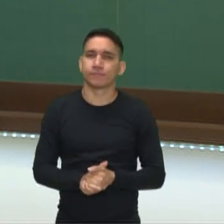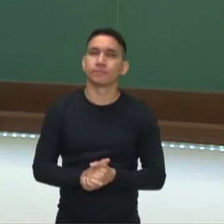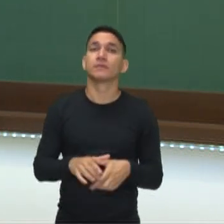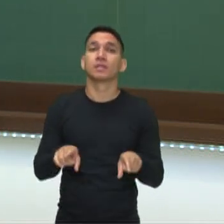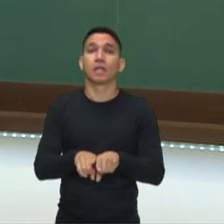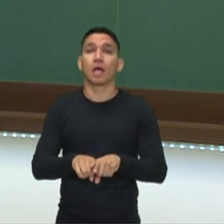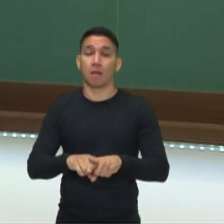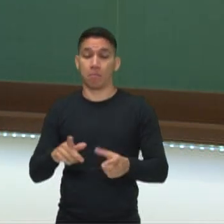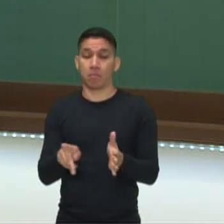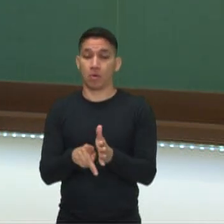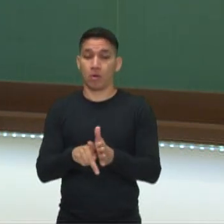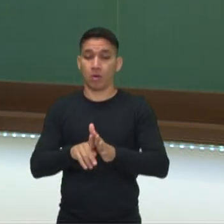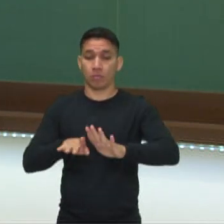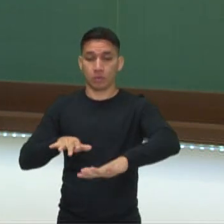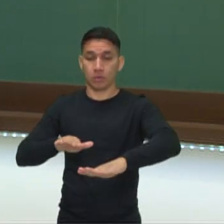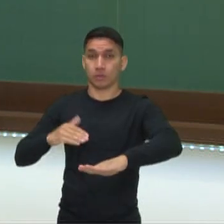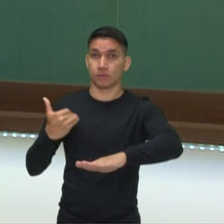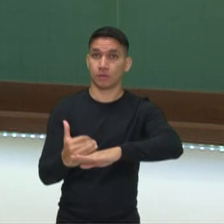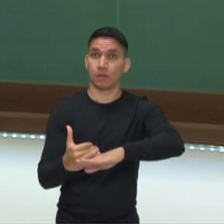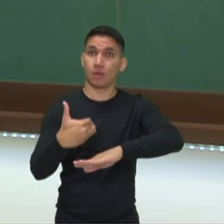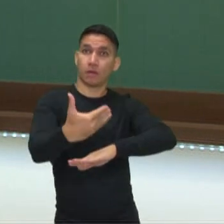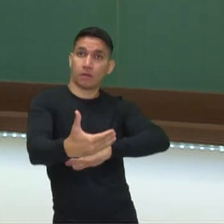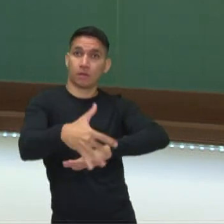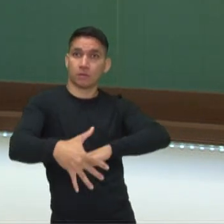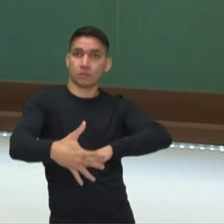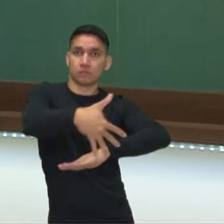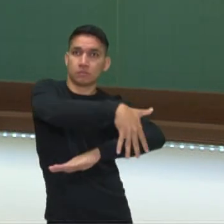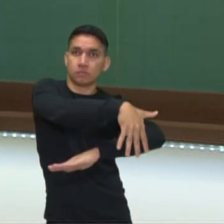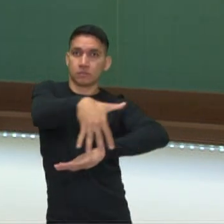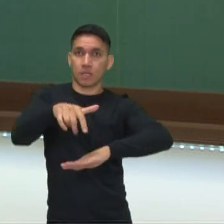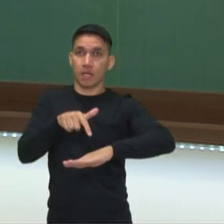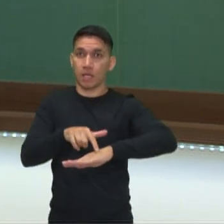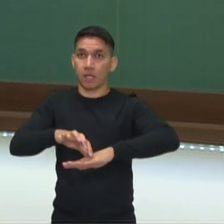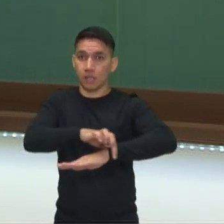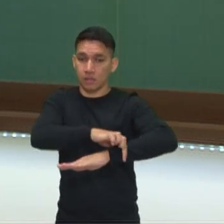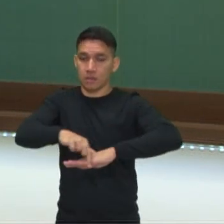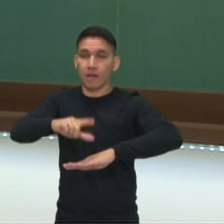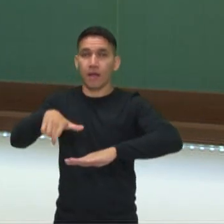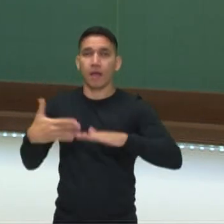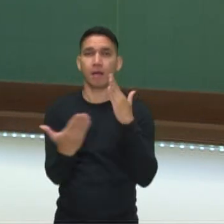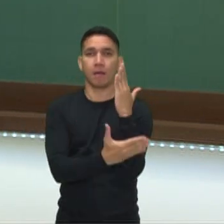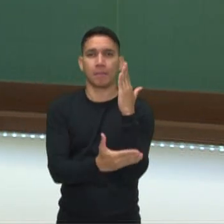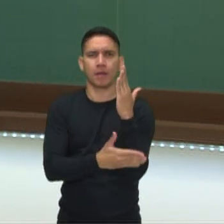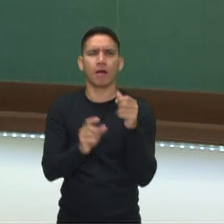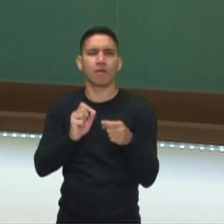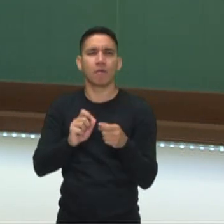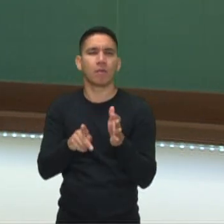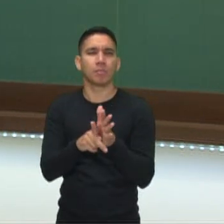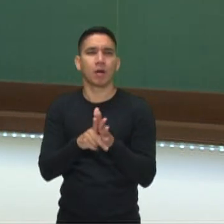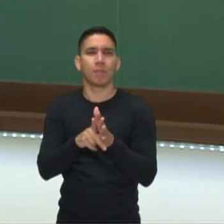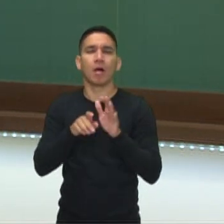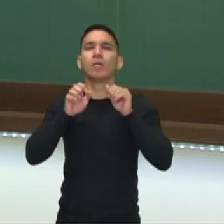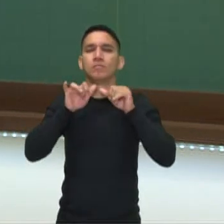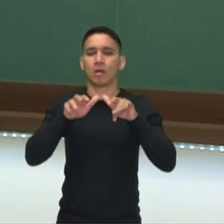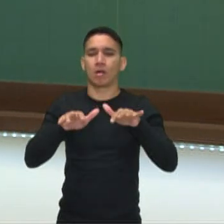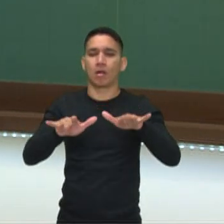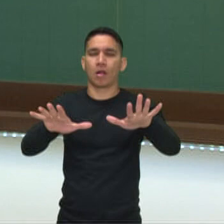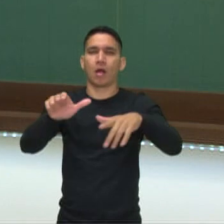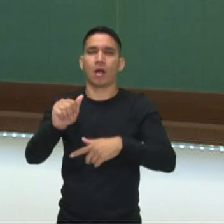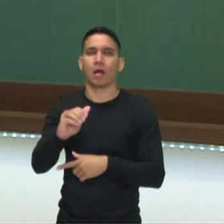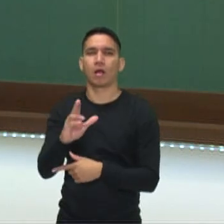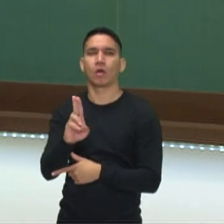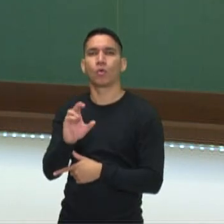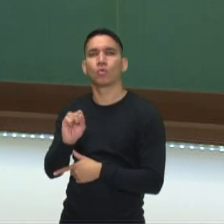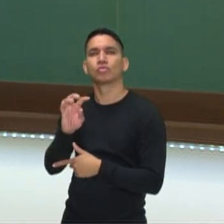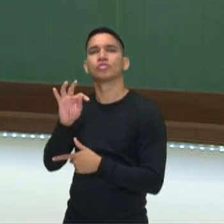edifício cênico, exatamente a parte de trás. Lembrando que o palco era feito de madeira para ter exatamente essa coisa da acústica. E nós temos uma cobertura na